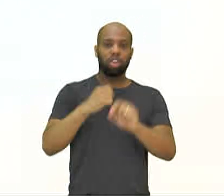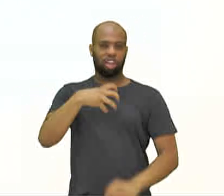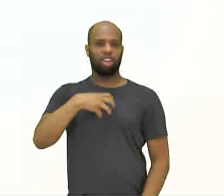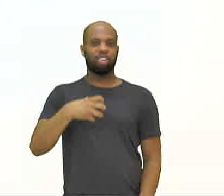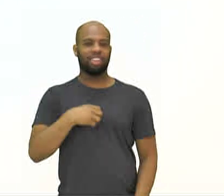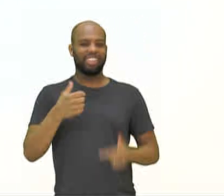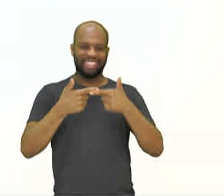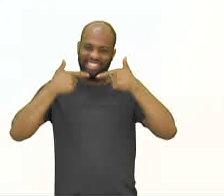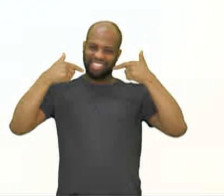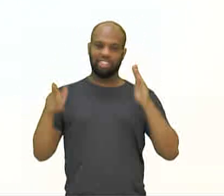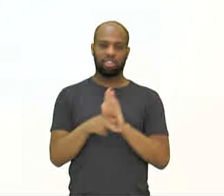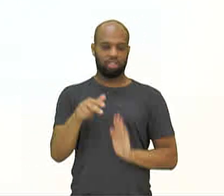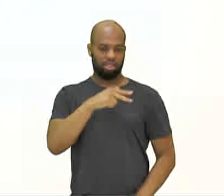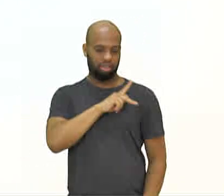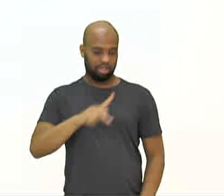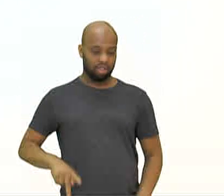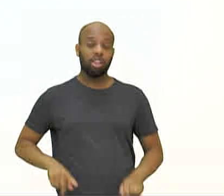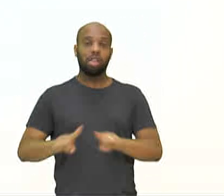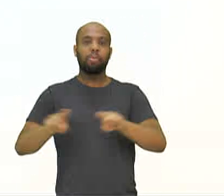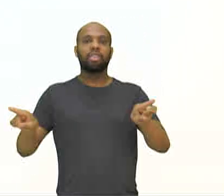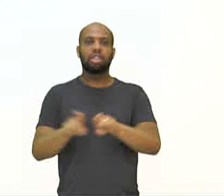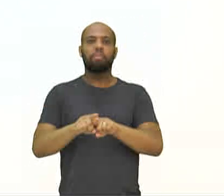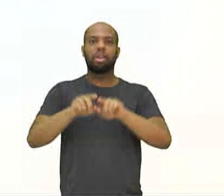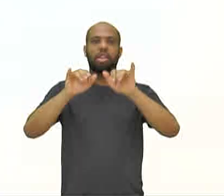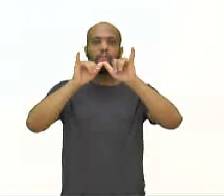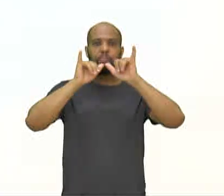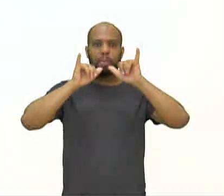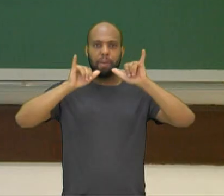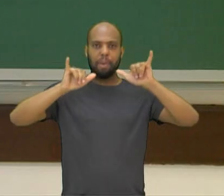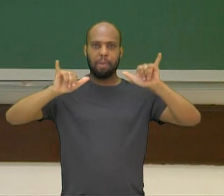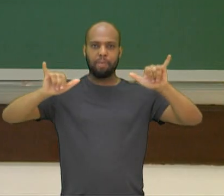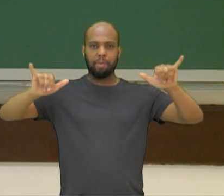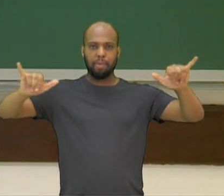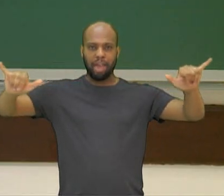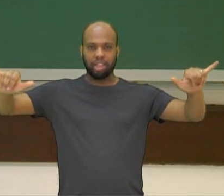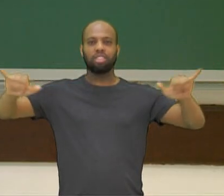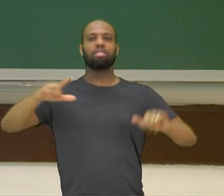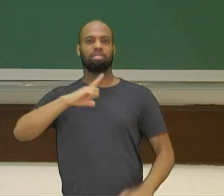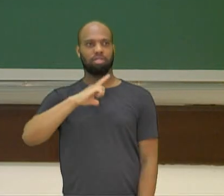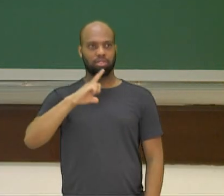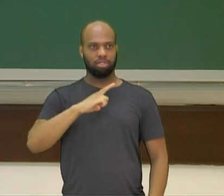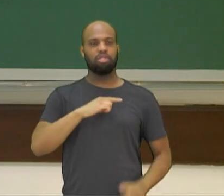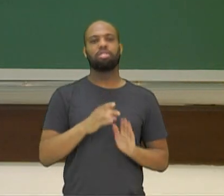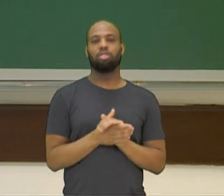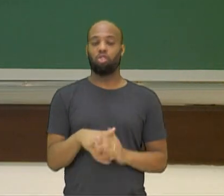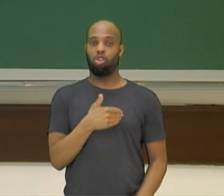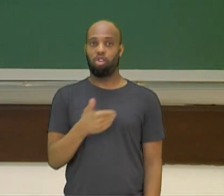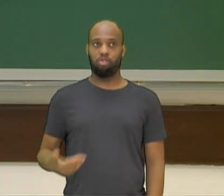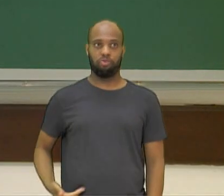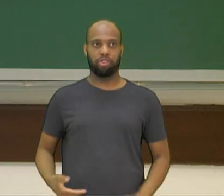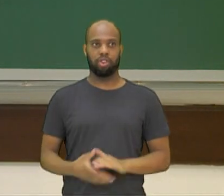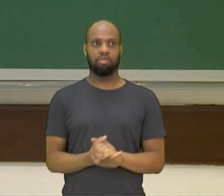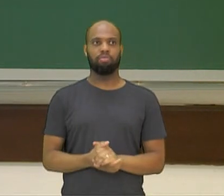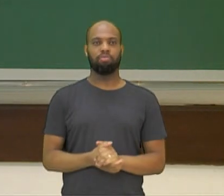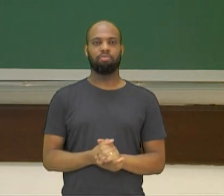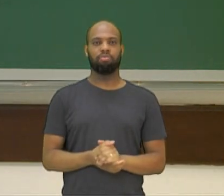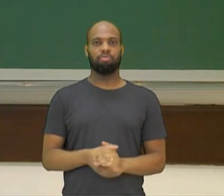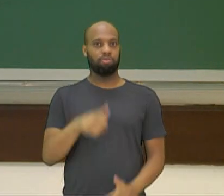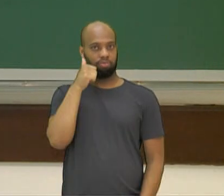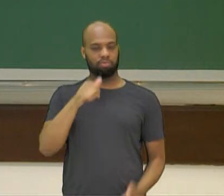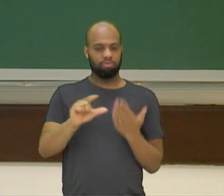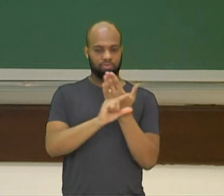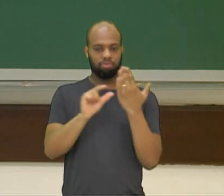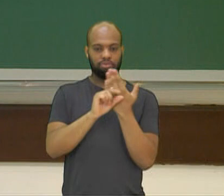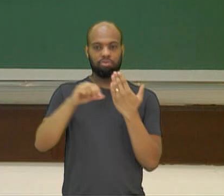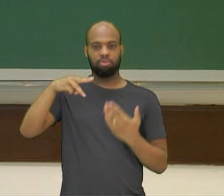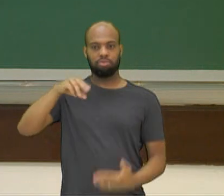também da eficiente máquina de propaganda do seu governo. Tá? É da obra da Maria Celina de Araújo, O